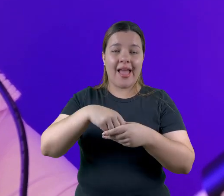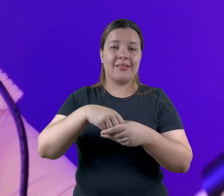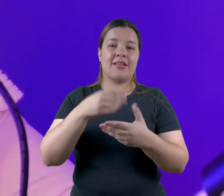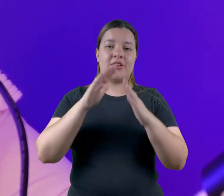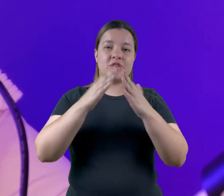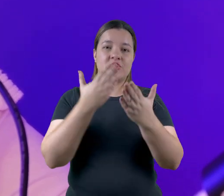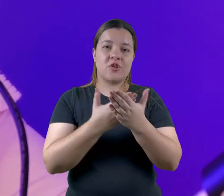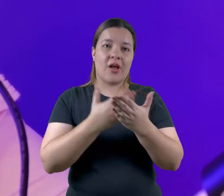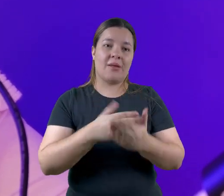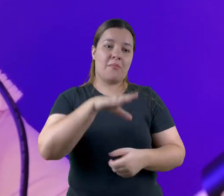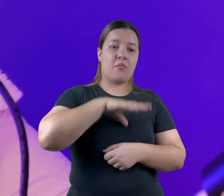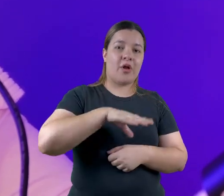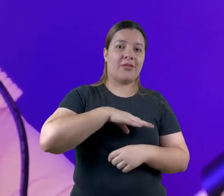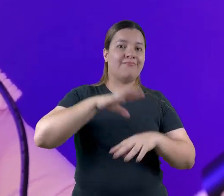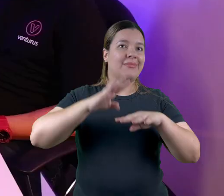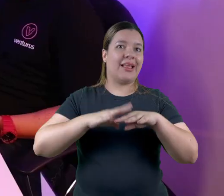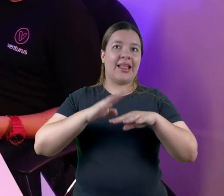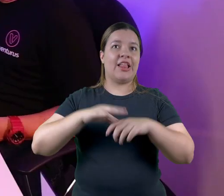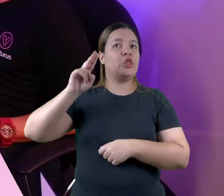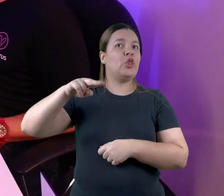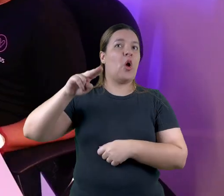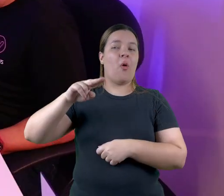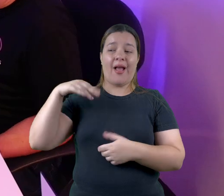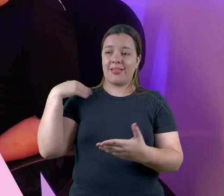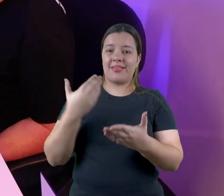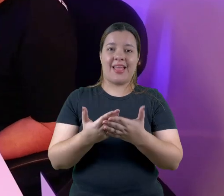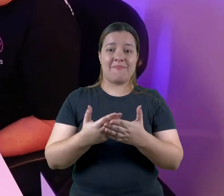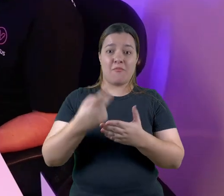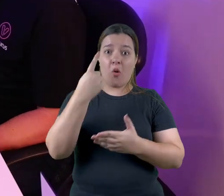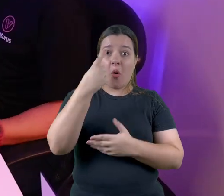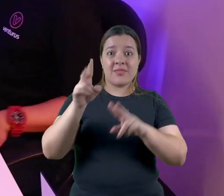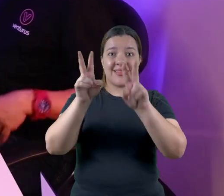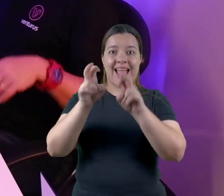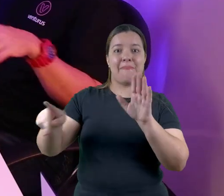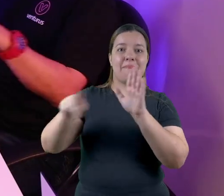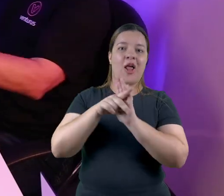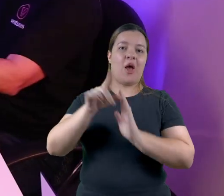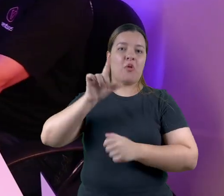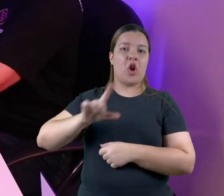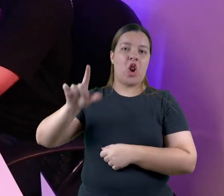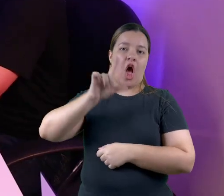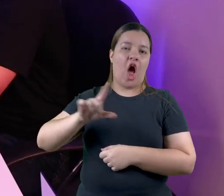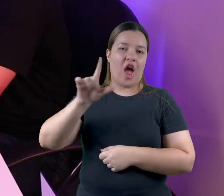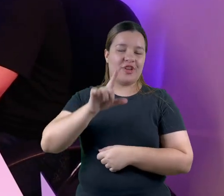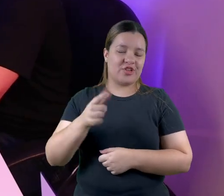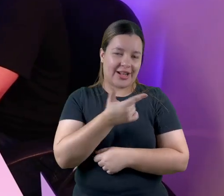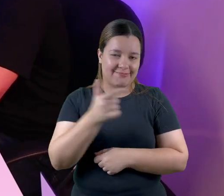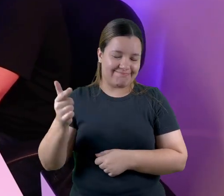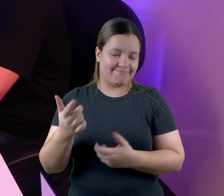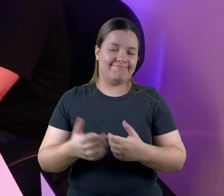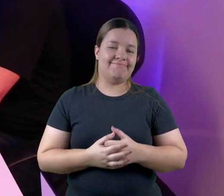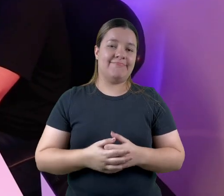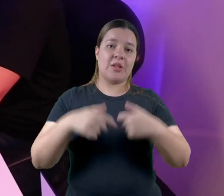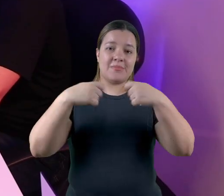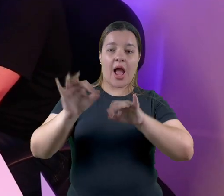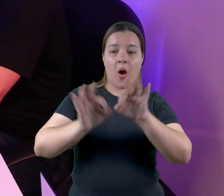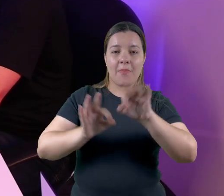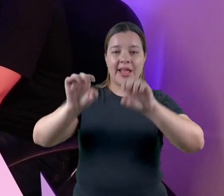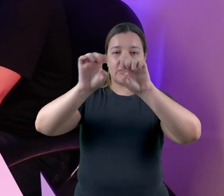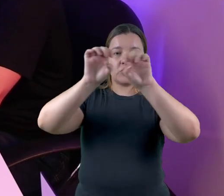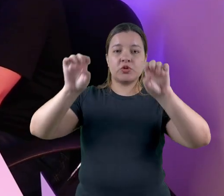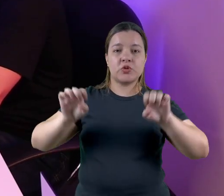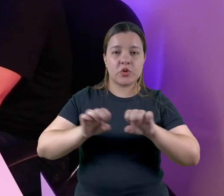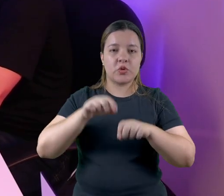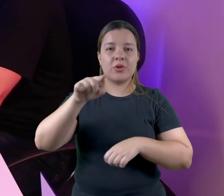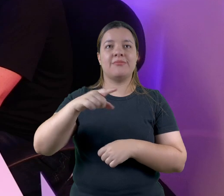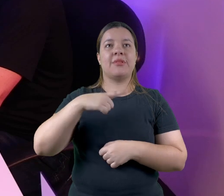aprende português matemática nunca foi nunca fo fo então que nunca foi então assim eh eh estruturar